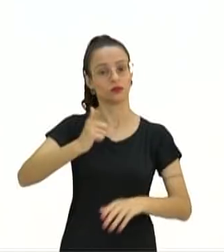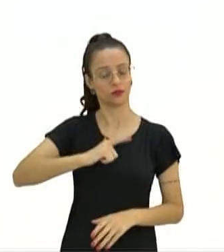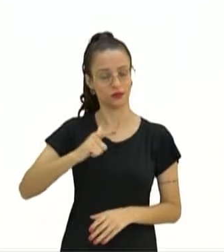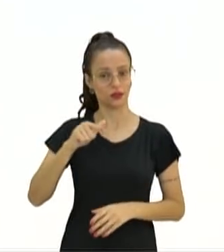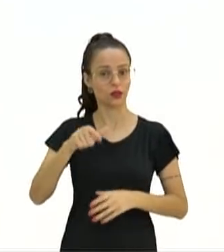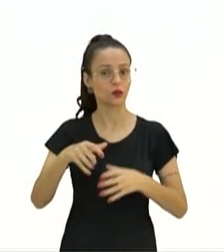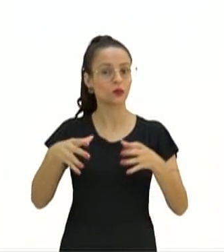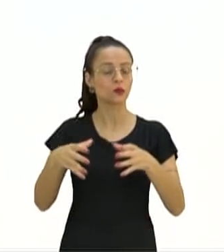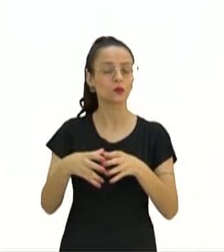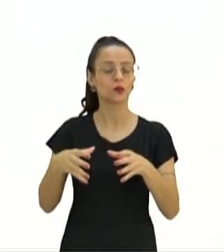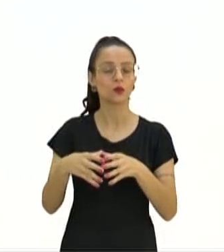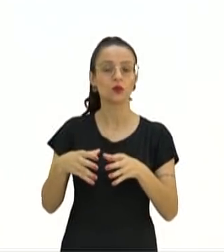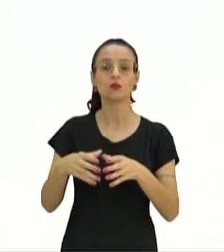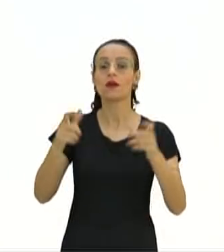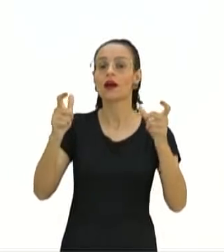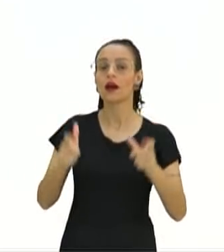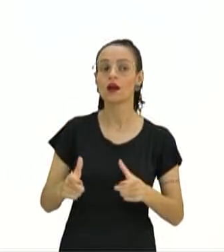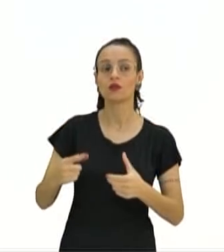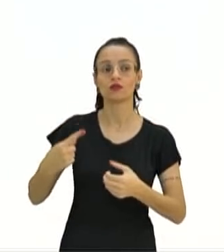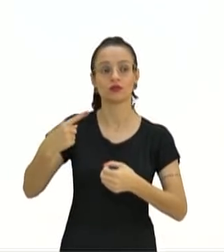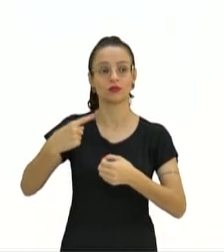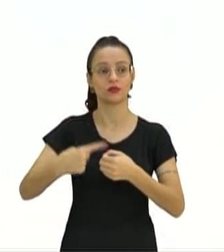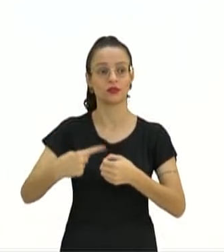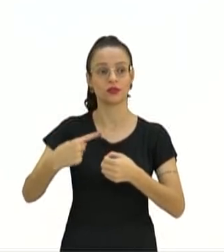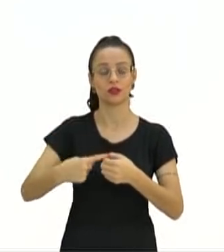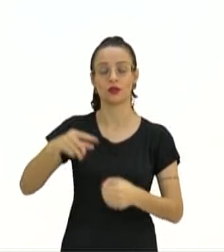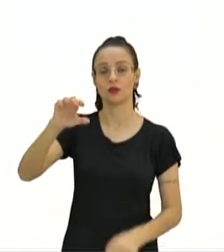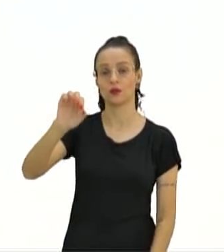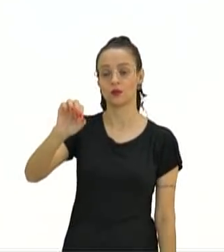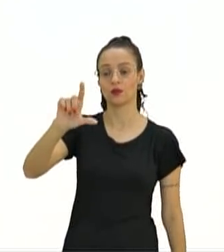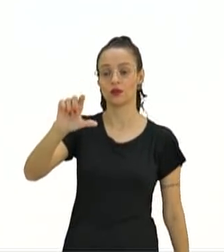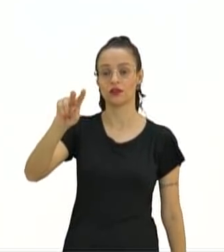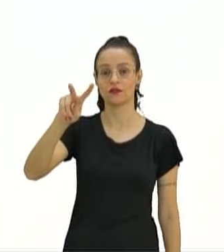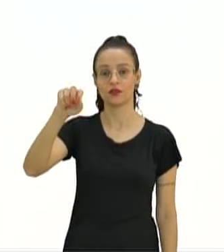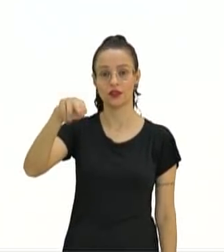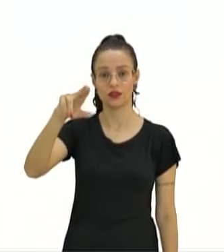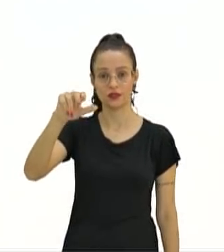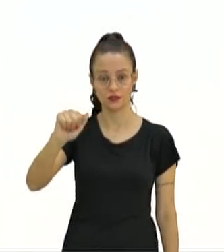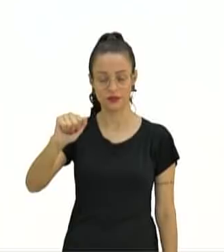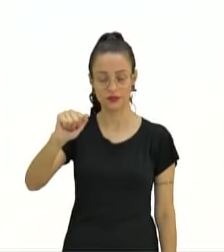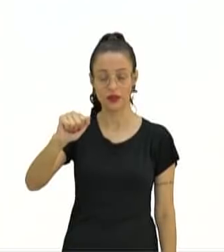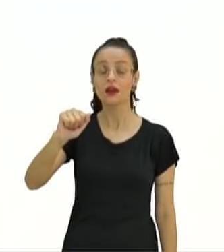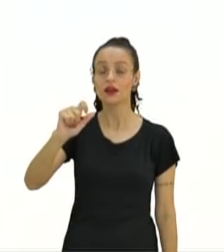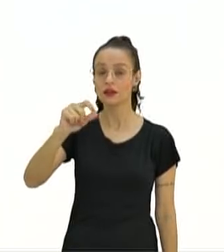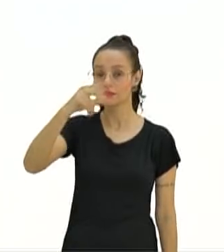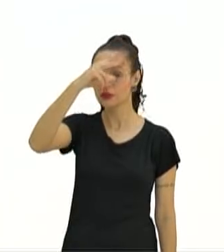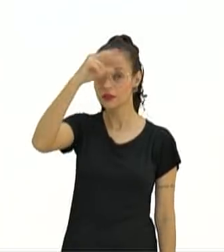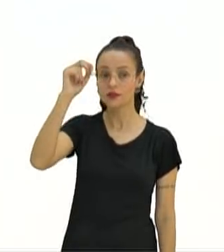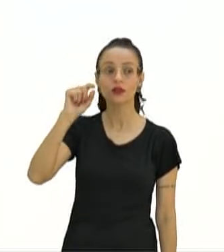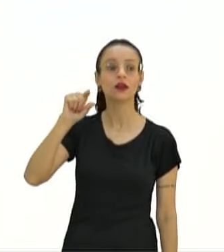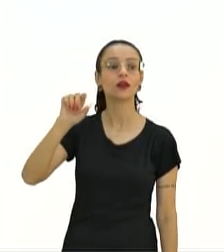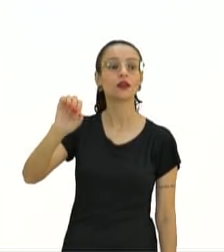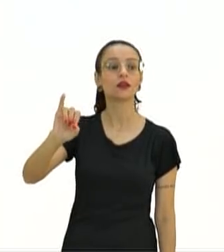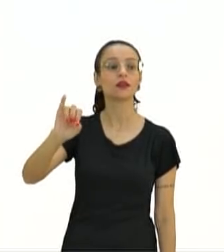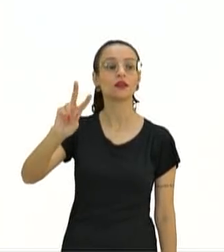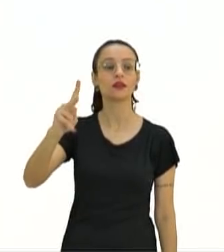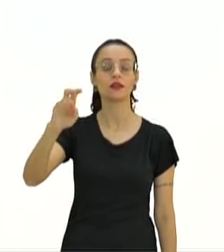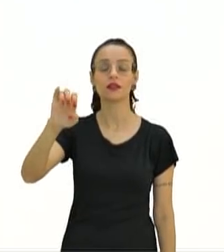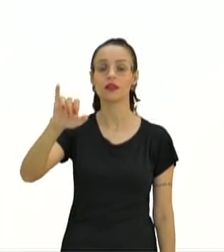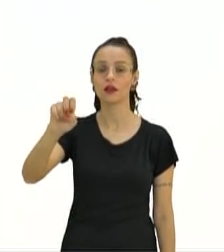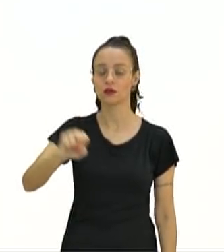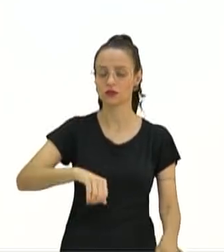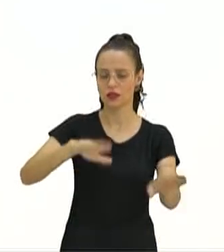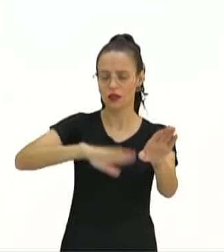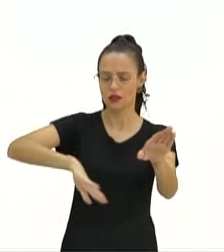dessa etnia no distrito de Olivença, no município de Ilhéus, região litorânea do Nordeste